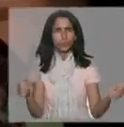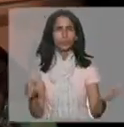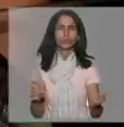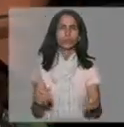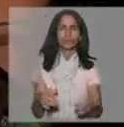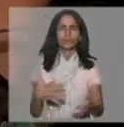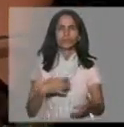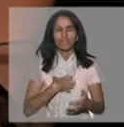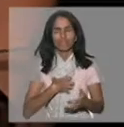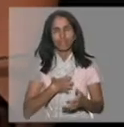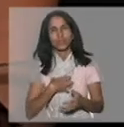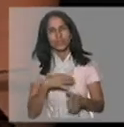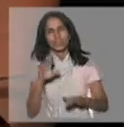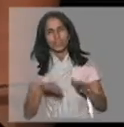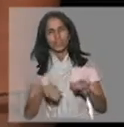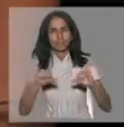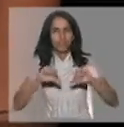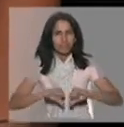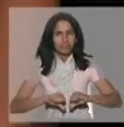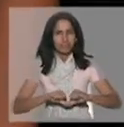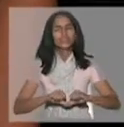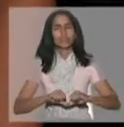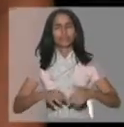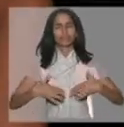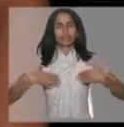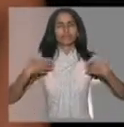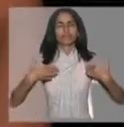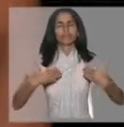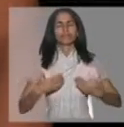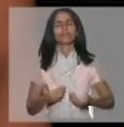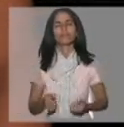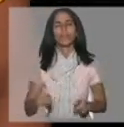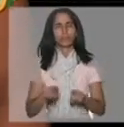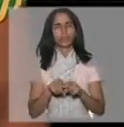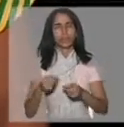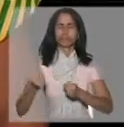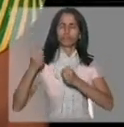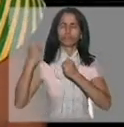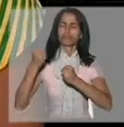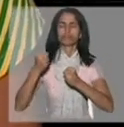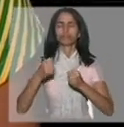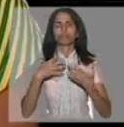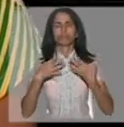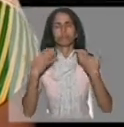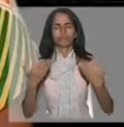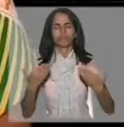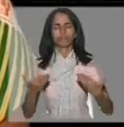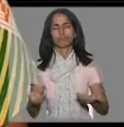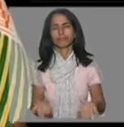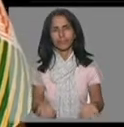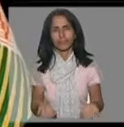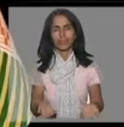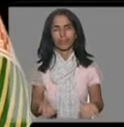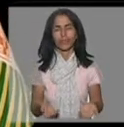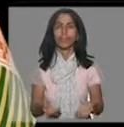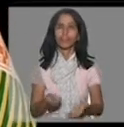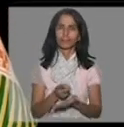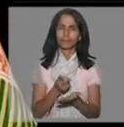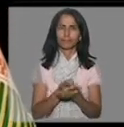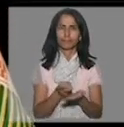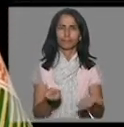como autoestima, como o real empoderamento, sabe? Isso tudo foi